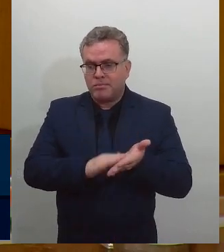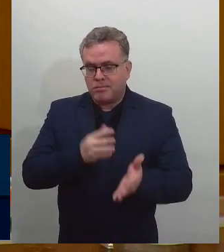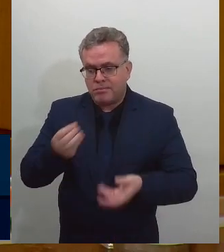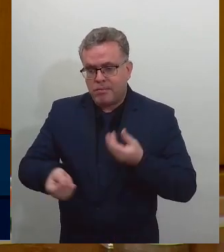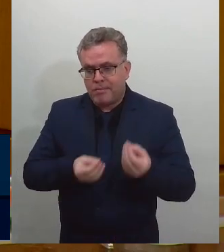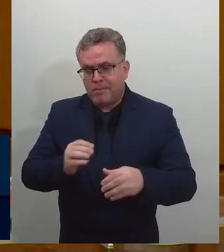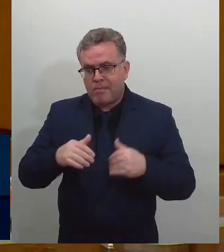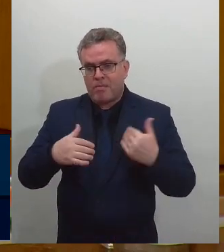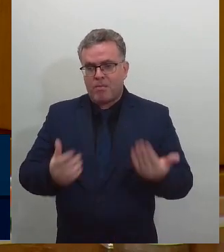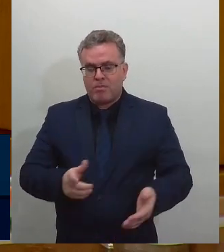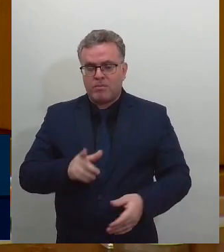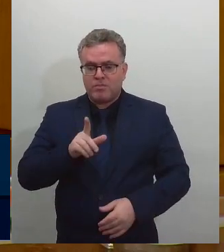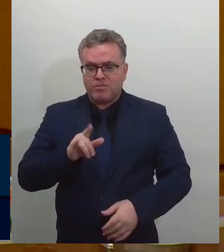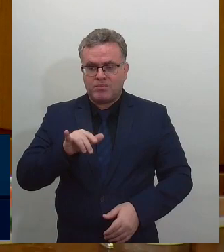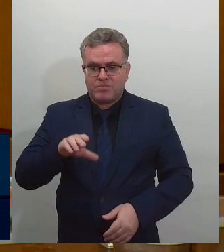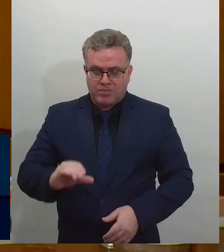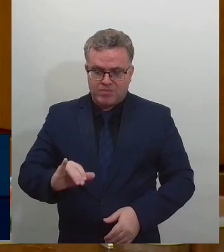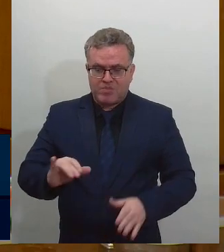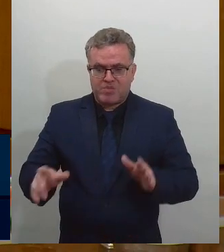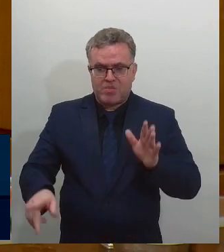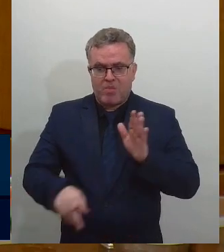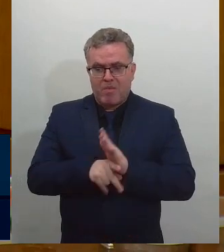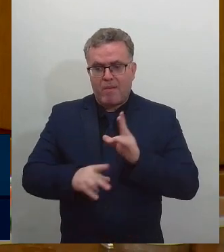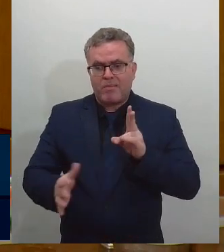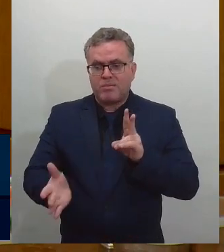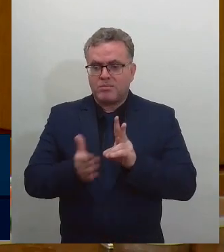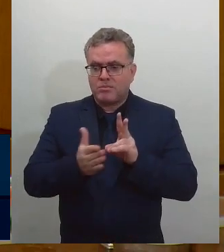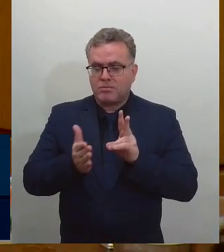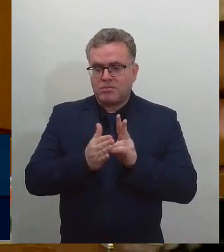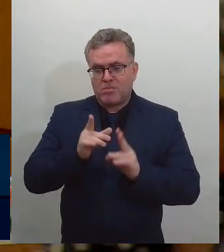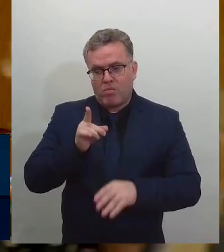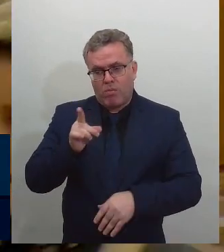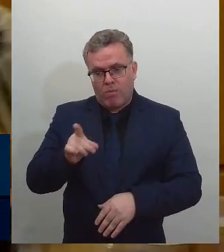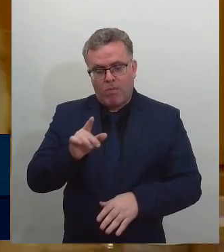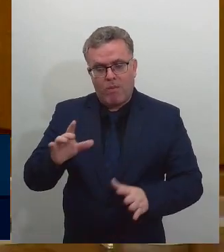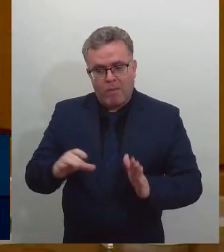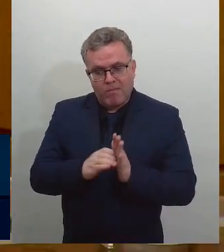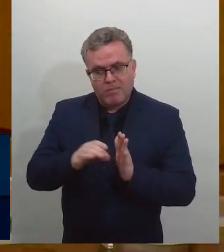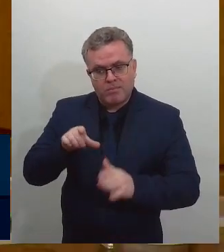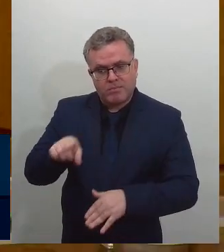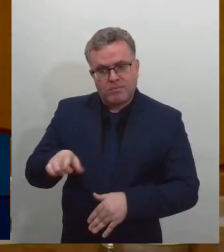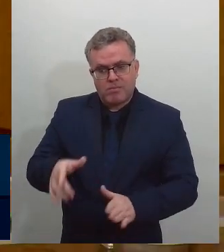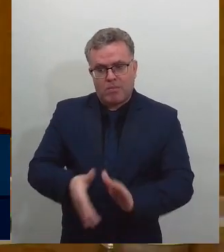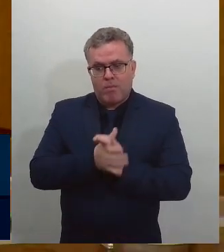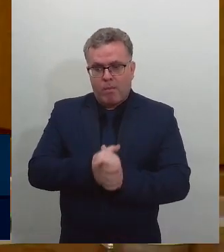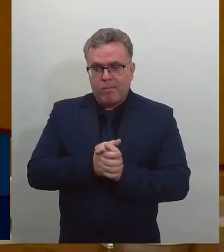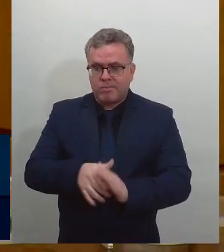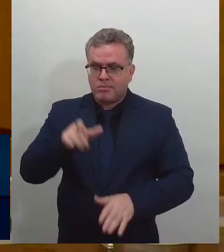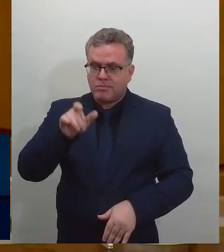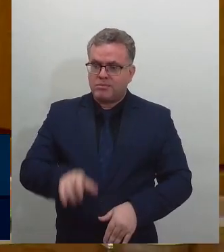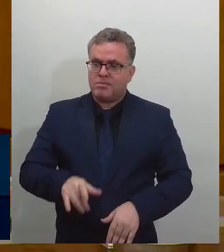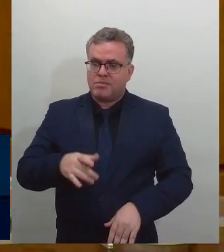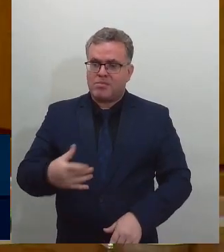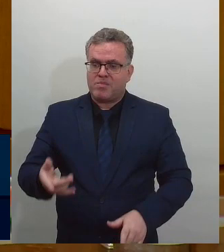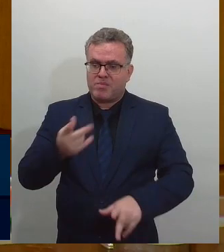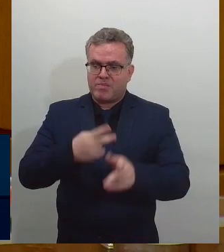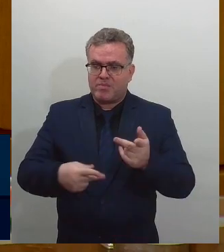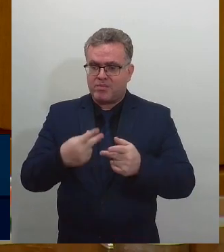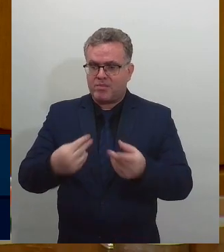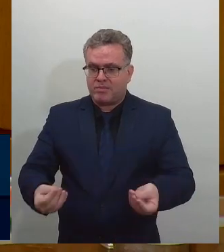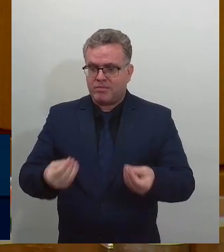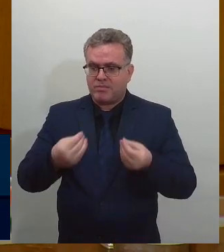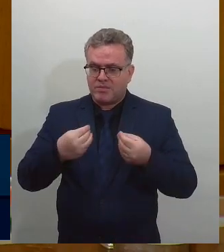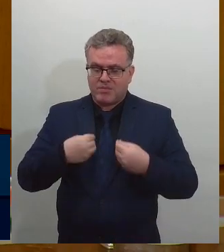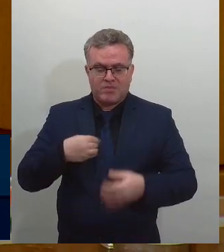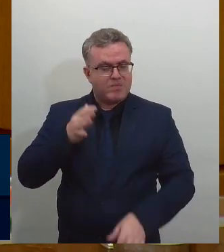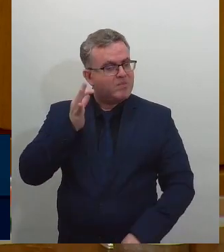da comunidade Xocó, né, que foi uma das homenageadas, e ela que me deu esse brinco pelo trabalho que